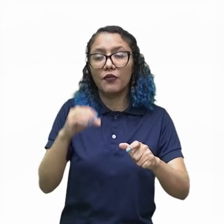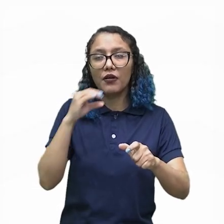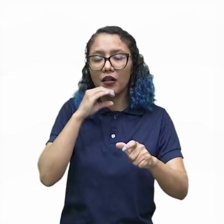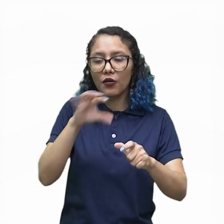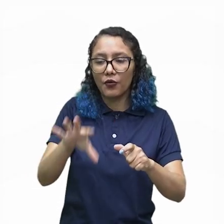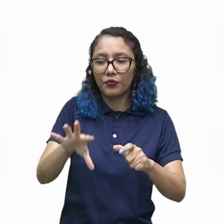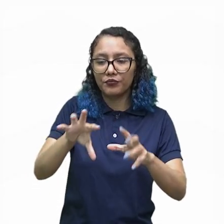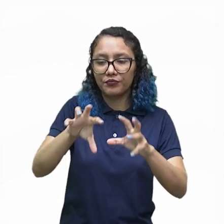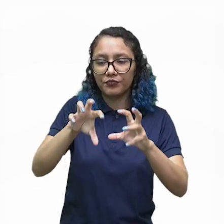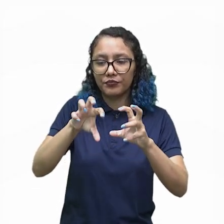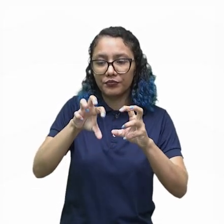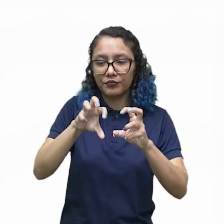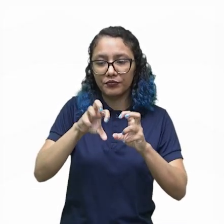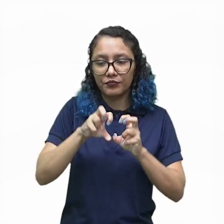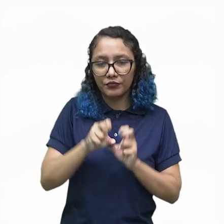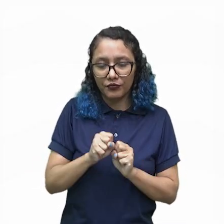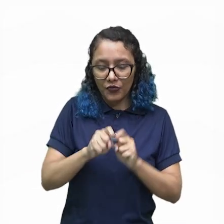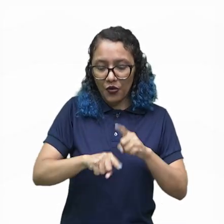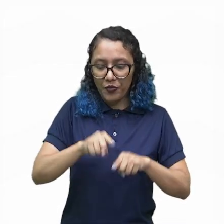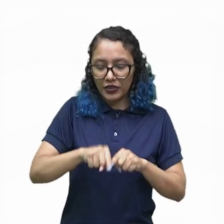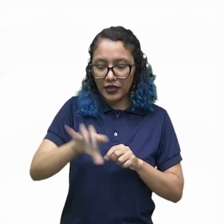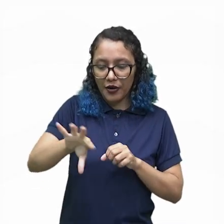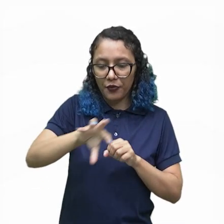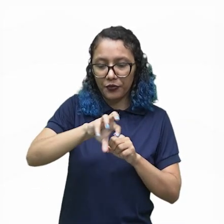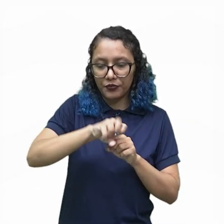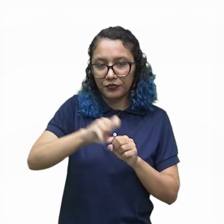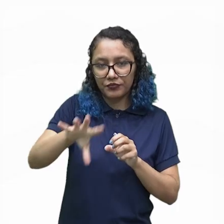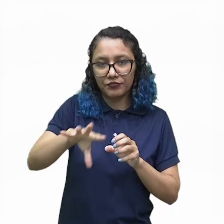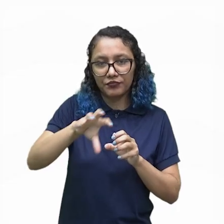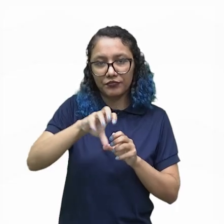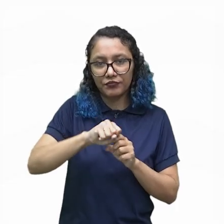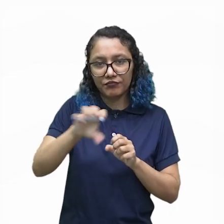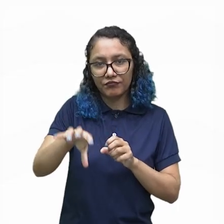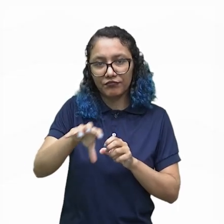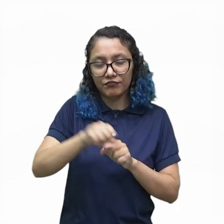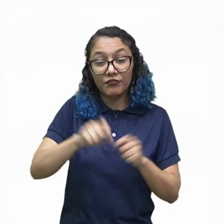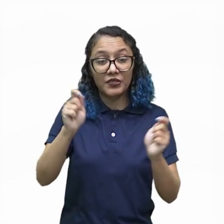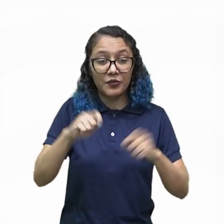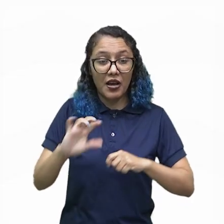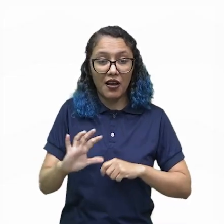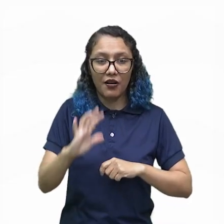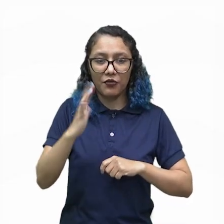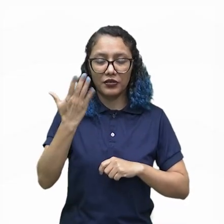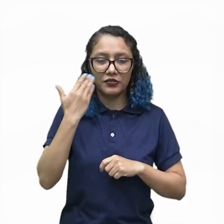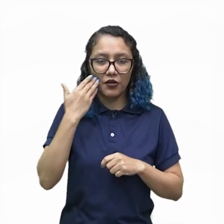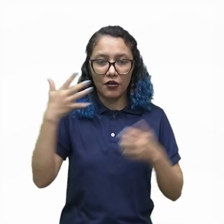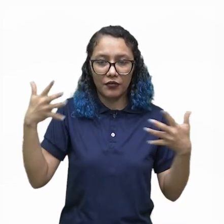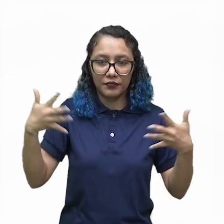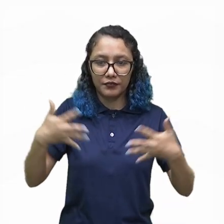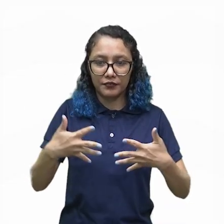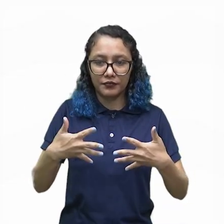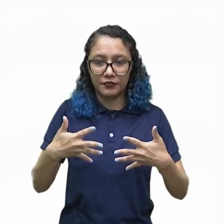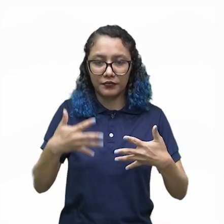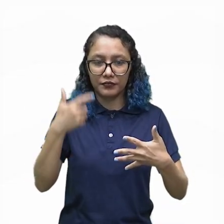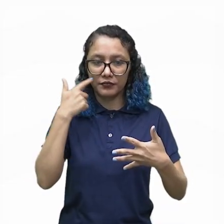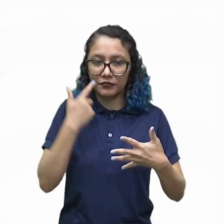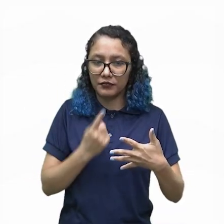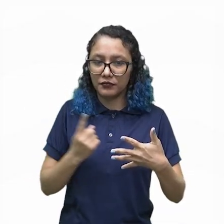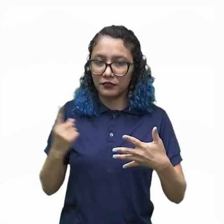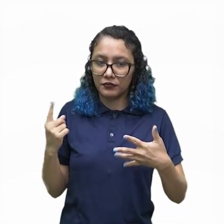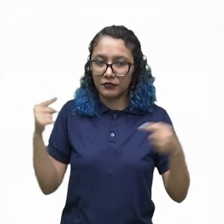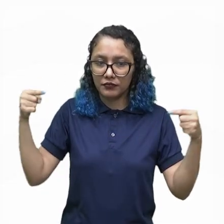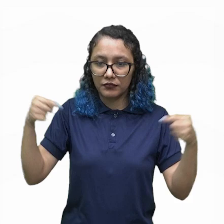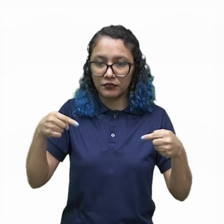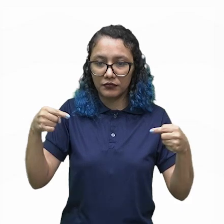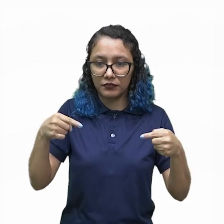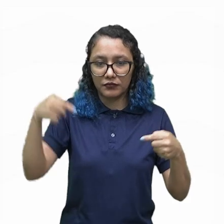seja absorvido pelo sistema para que a reação aconteça, tá? Então percebam a setinha aí representando